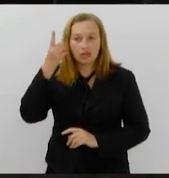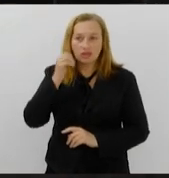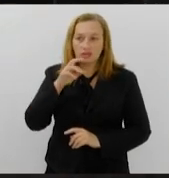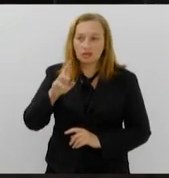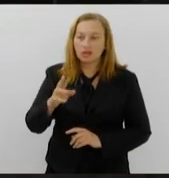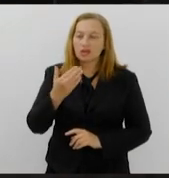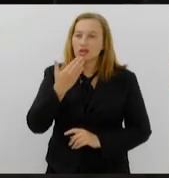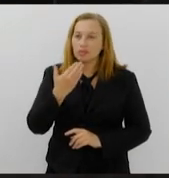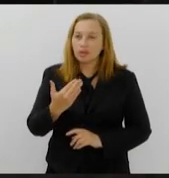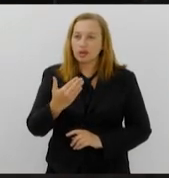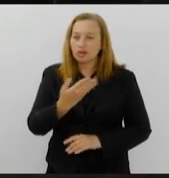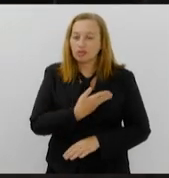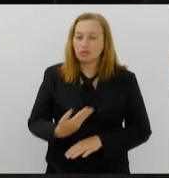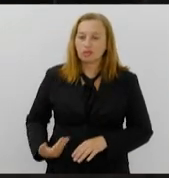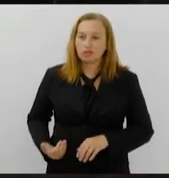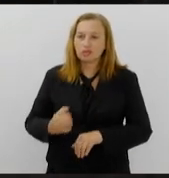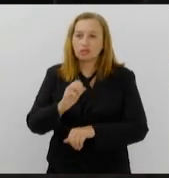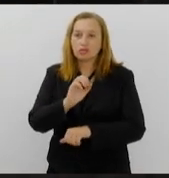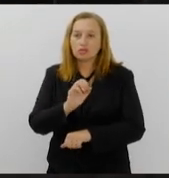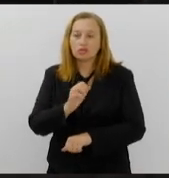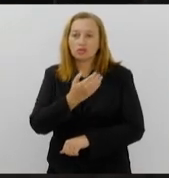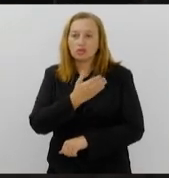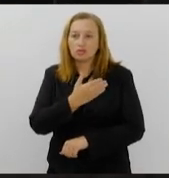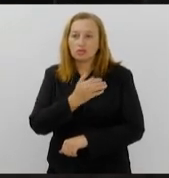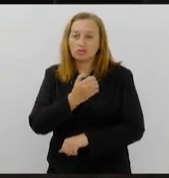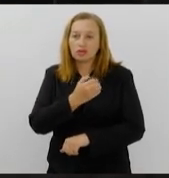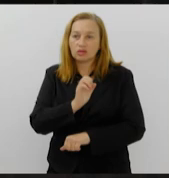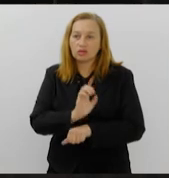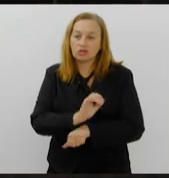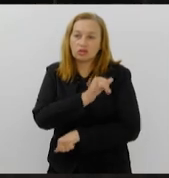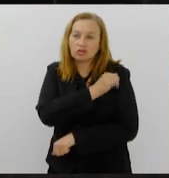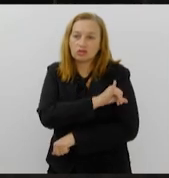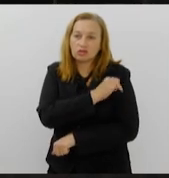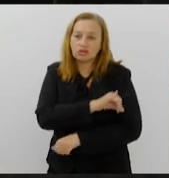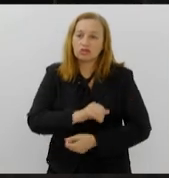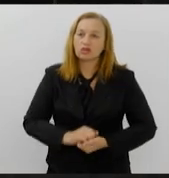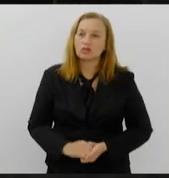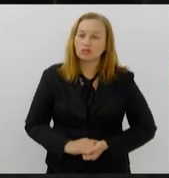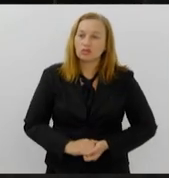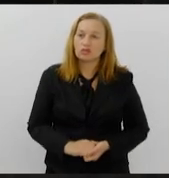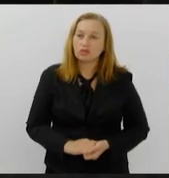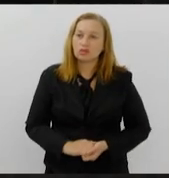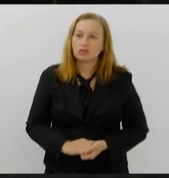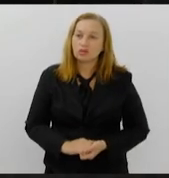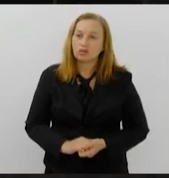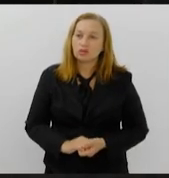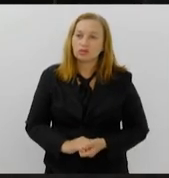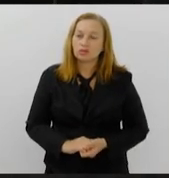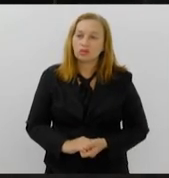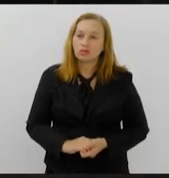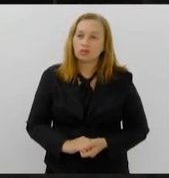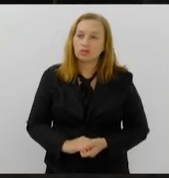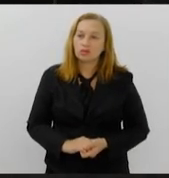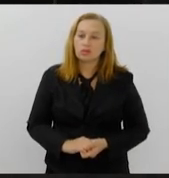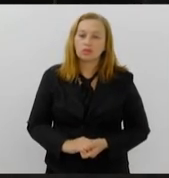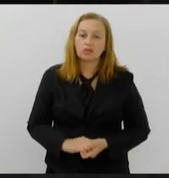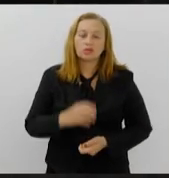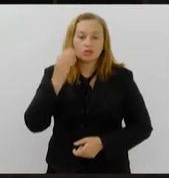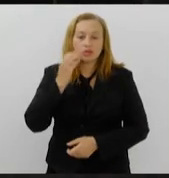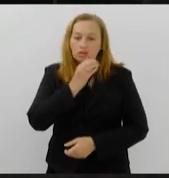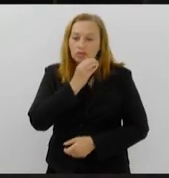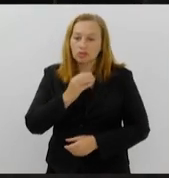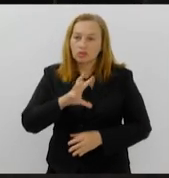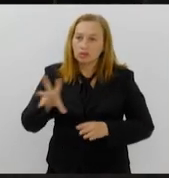que solicita ao excelentíssimo senhor governador do estado do Rio de Janeiro, senhor Cláudio Castro,